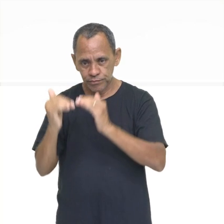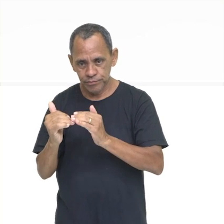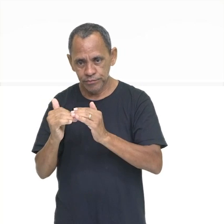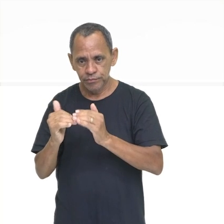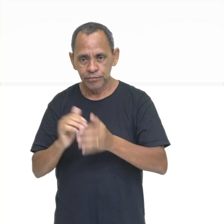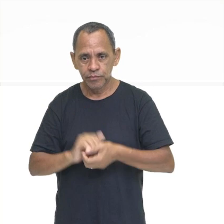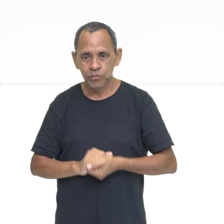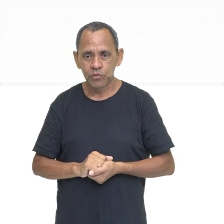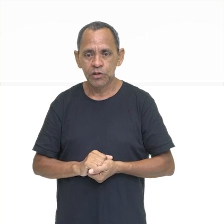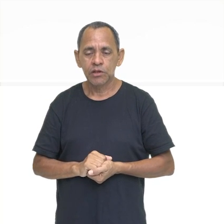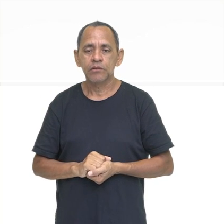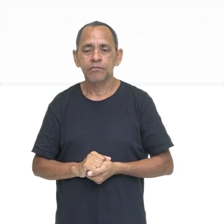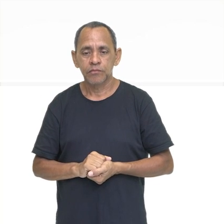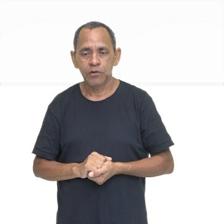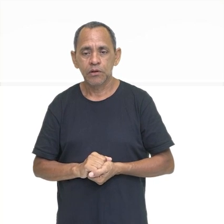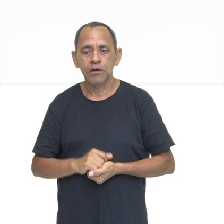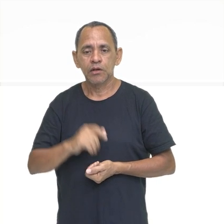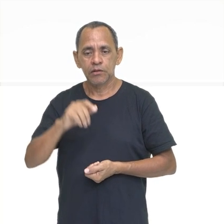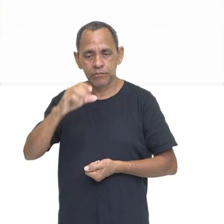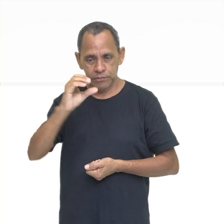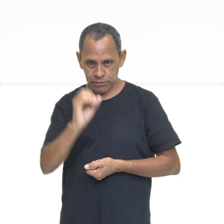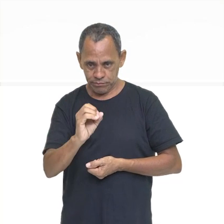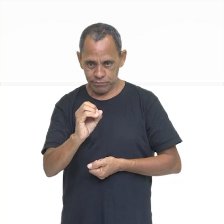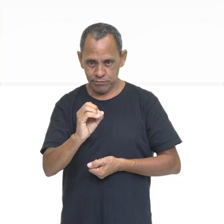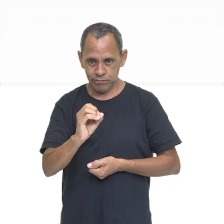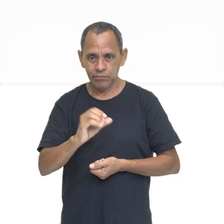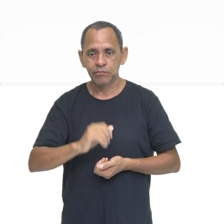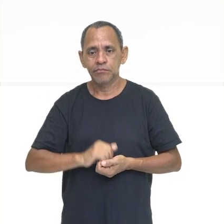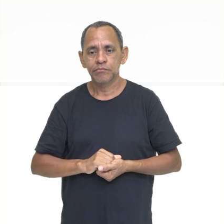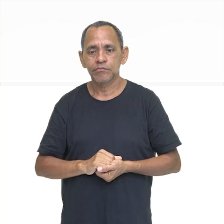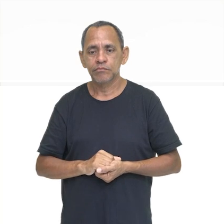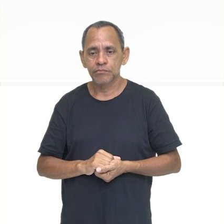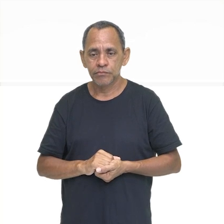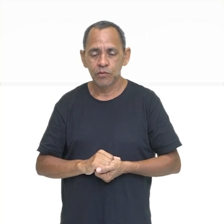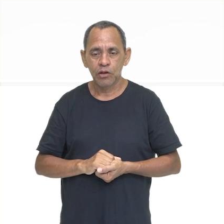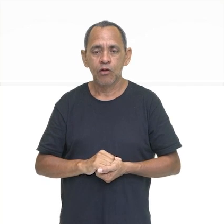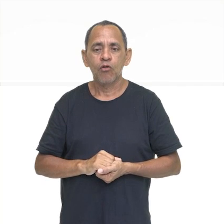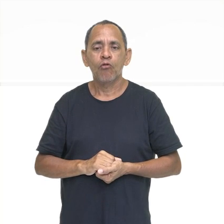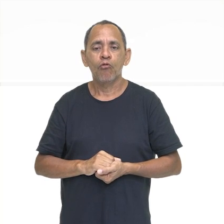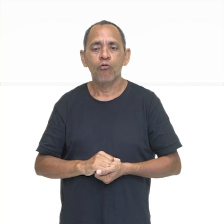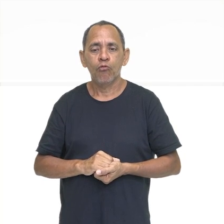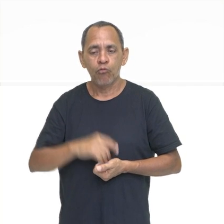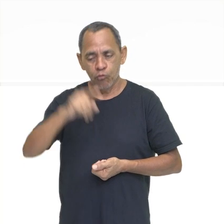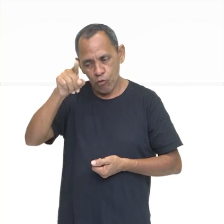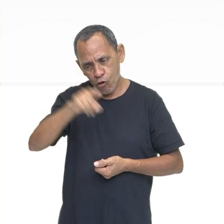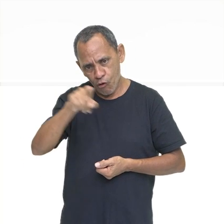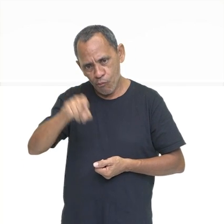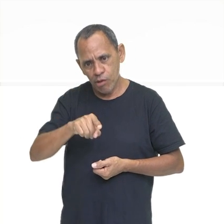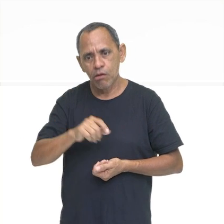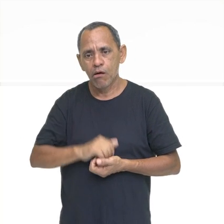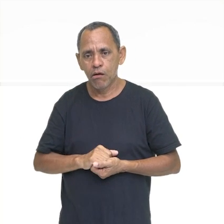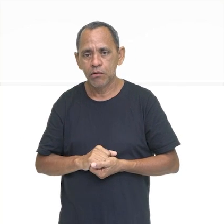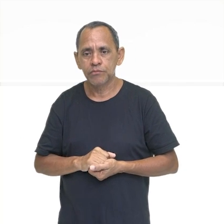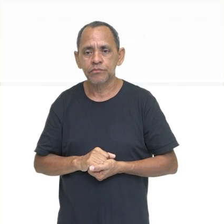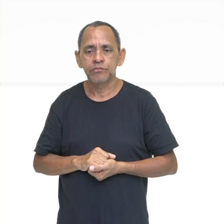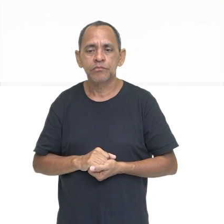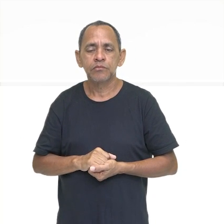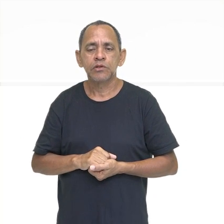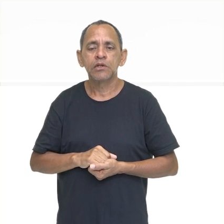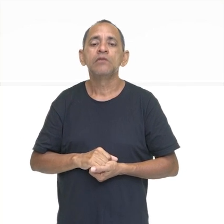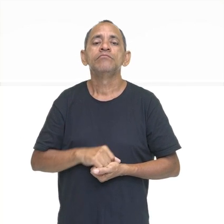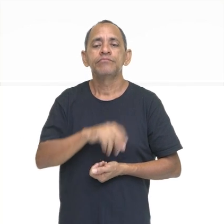4ao com B positivo isso vai dar zero né se anula 5 + 7 isso é igual a